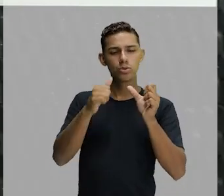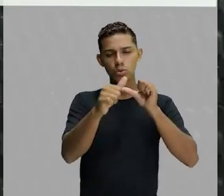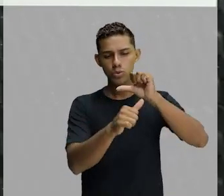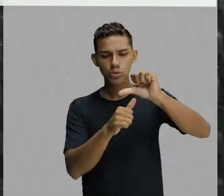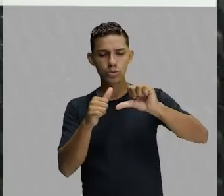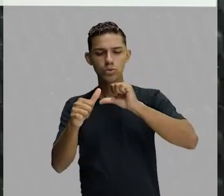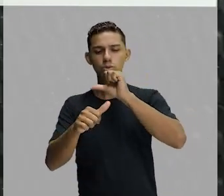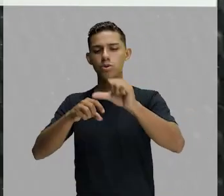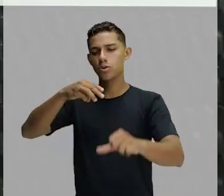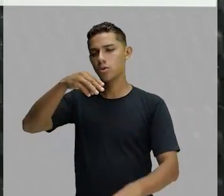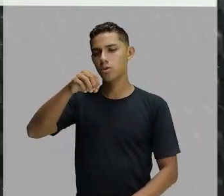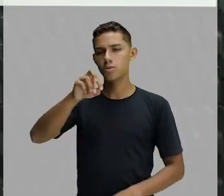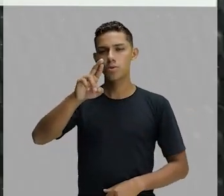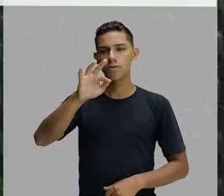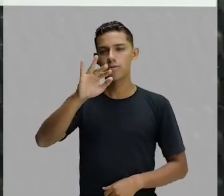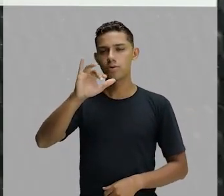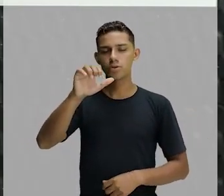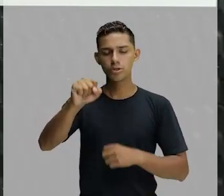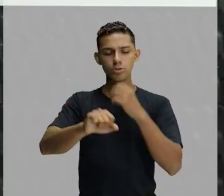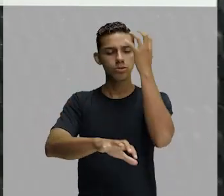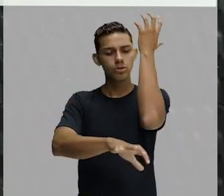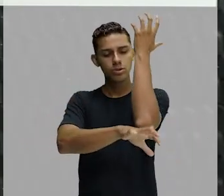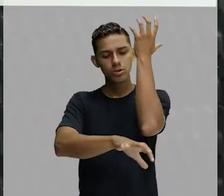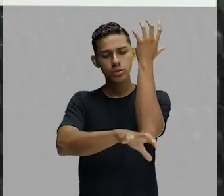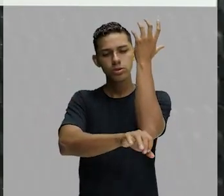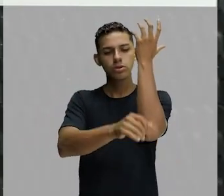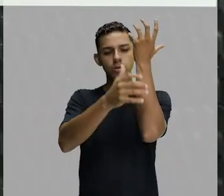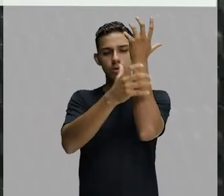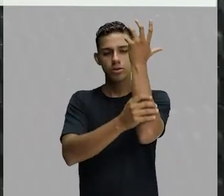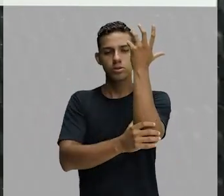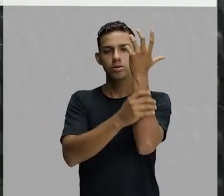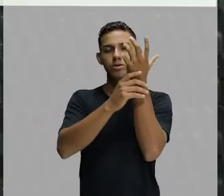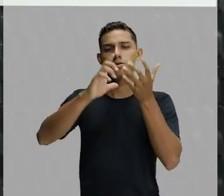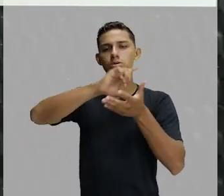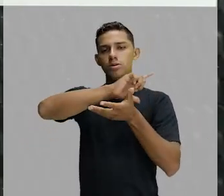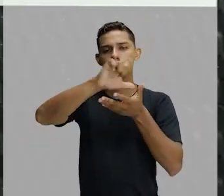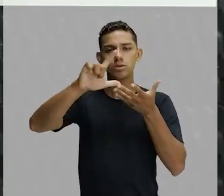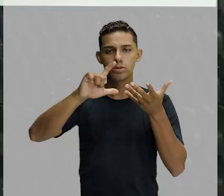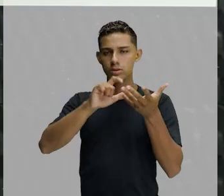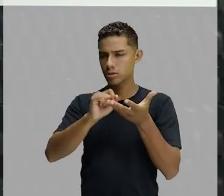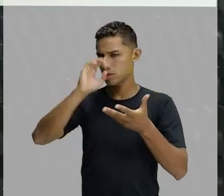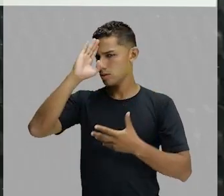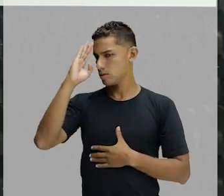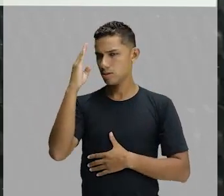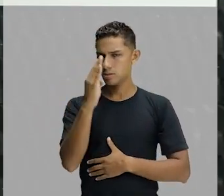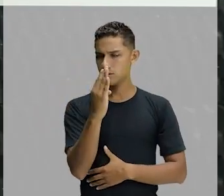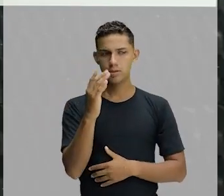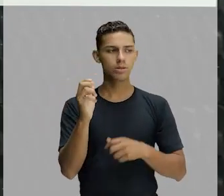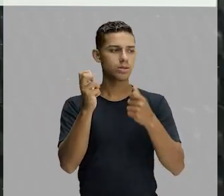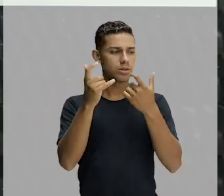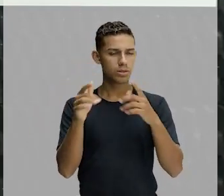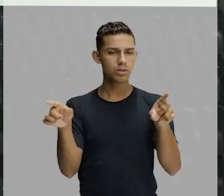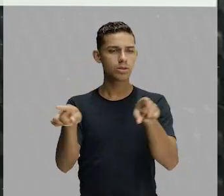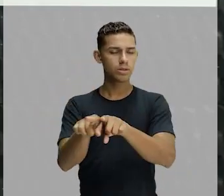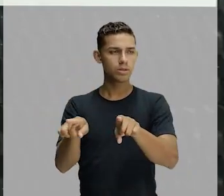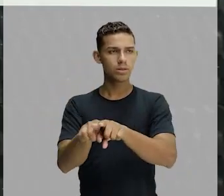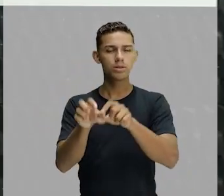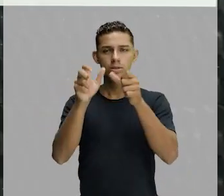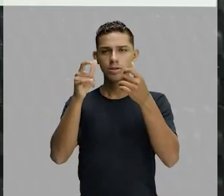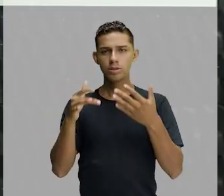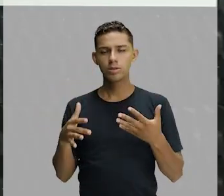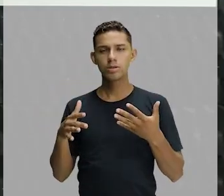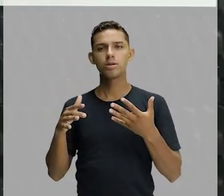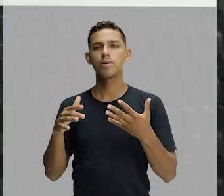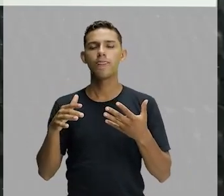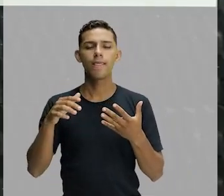plantas angiospermas, falamos sobre raiz, sobre caule, folha, que são os órgãos principais, e falamos também da anatomia da